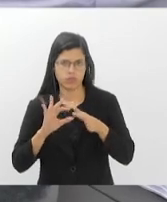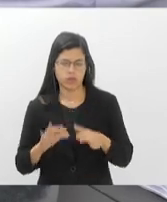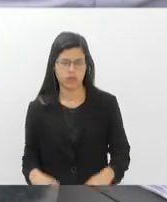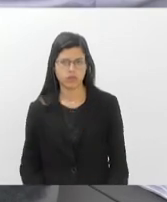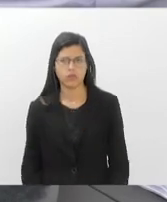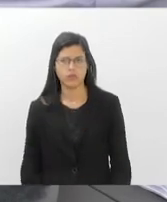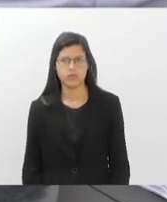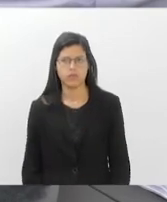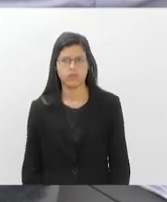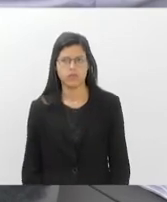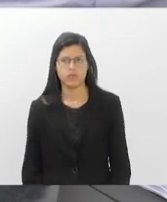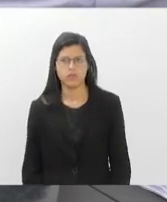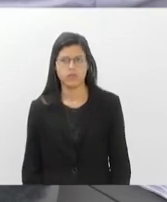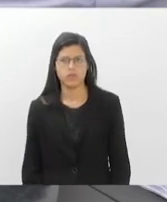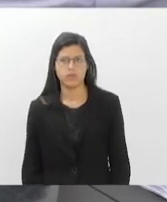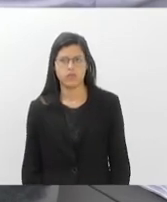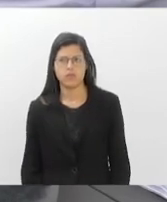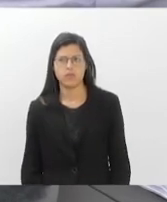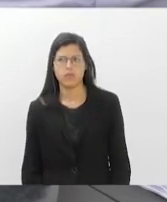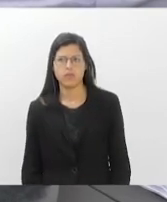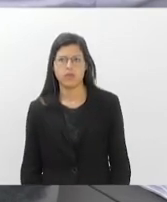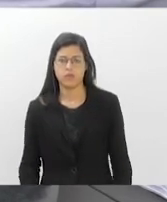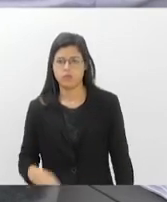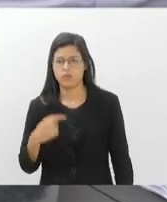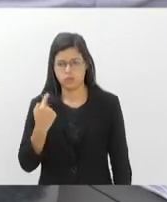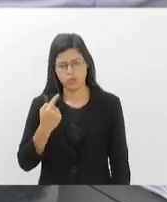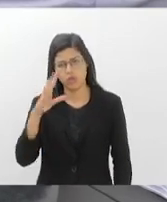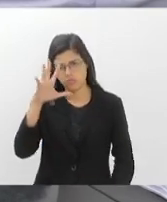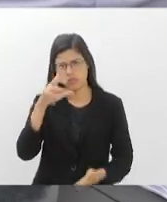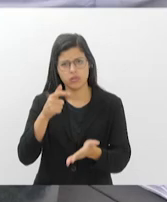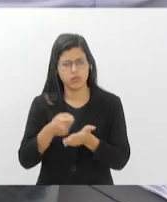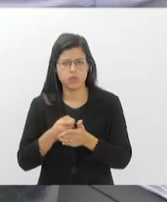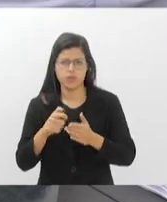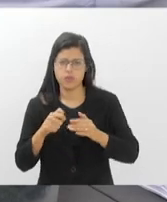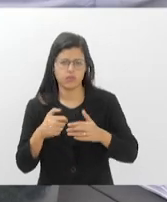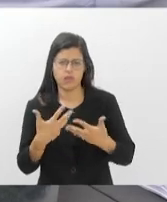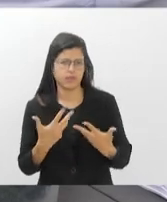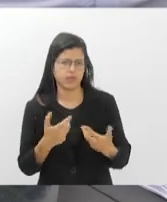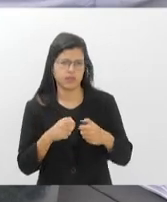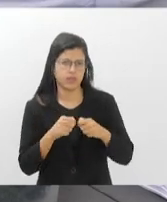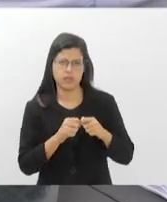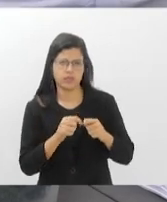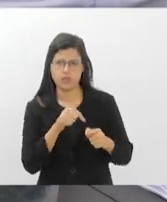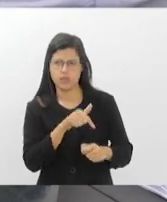É exatamente o que a gente disse para não fazer. Só para rejeição da emenda.